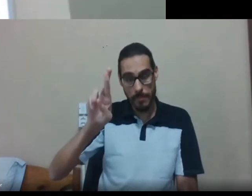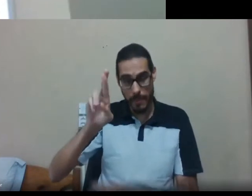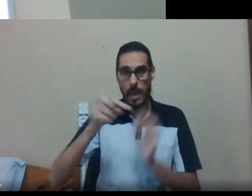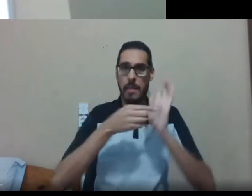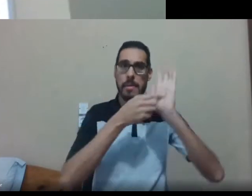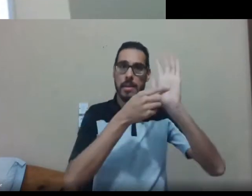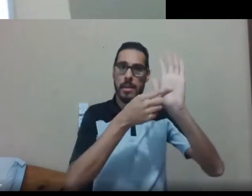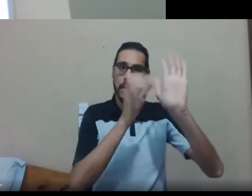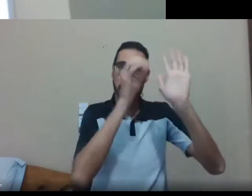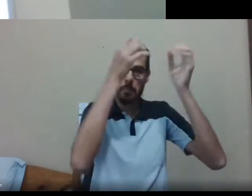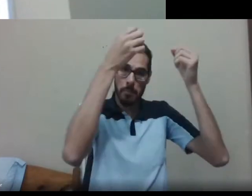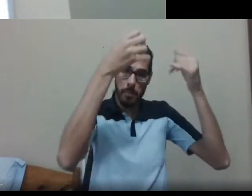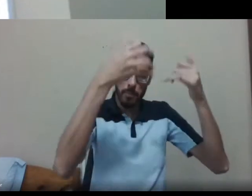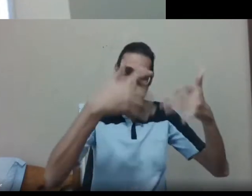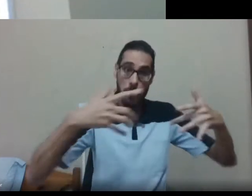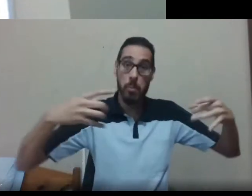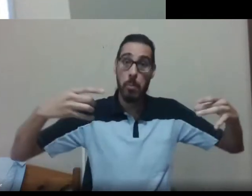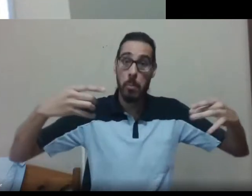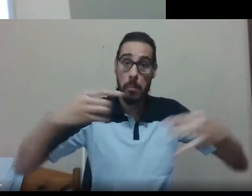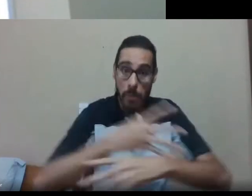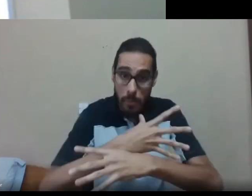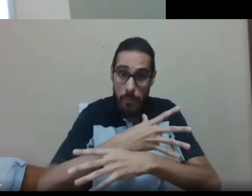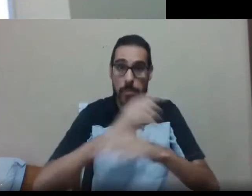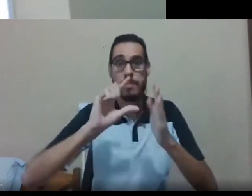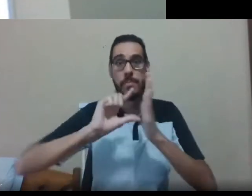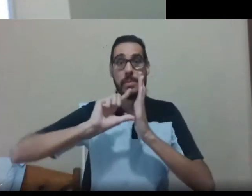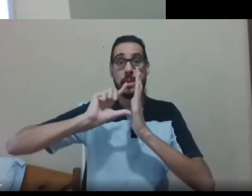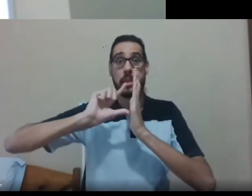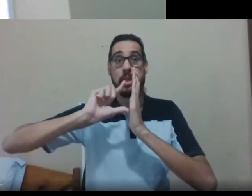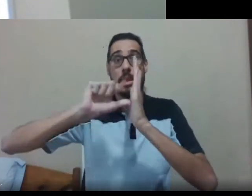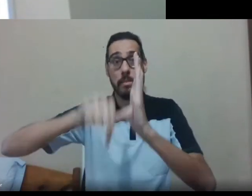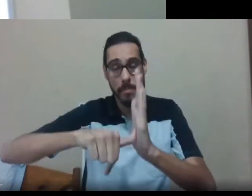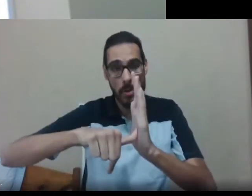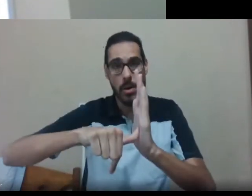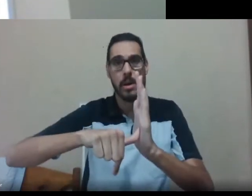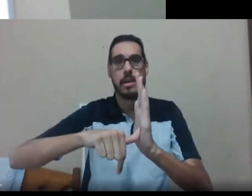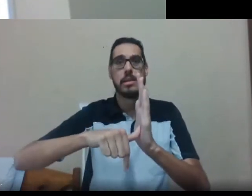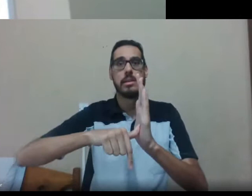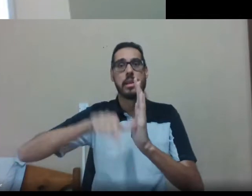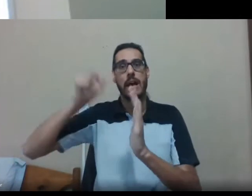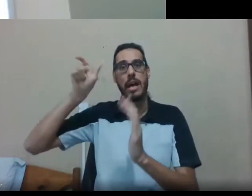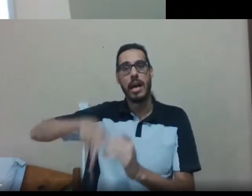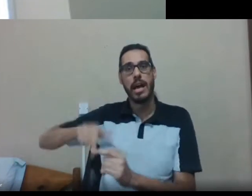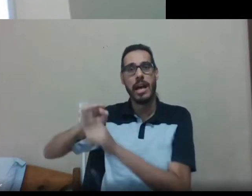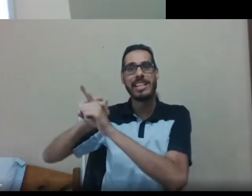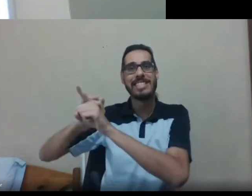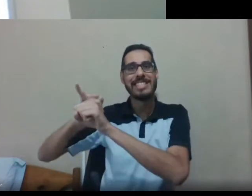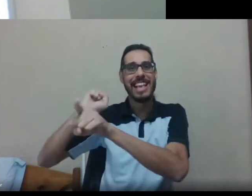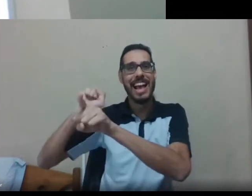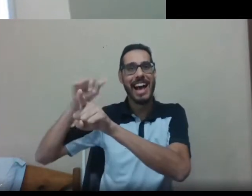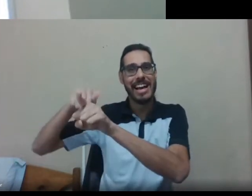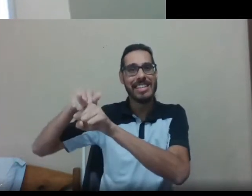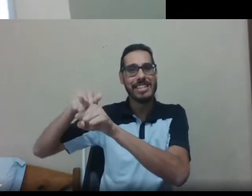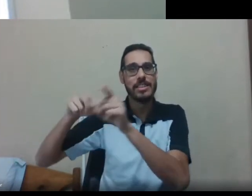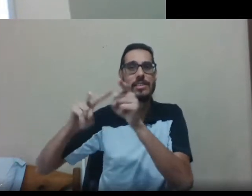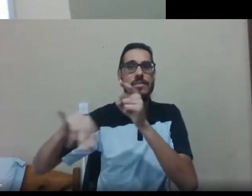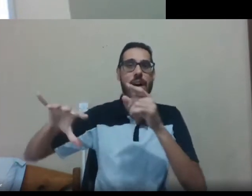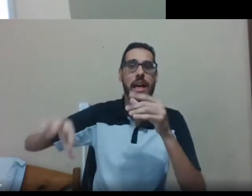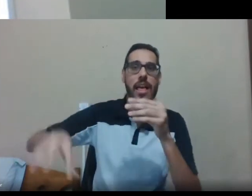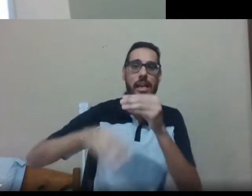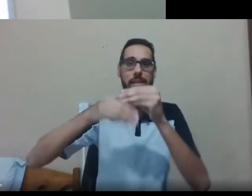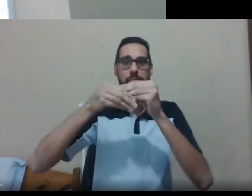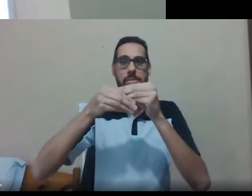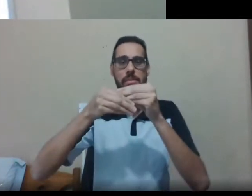vai complementar a fala da Esther com alguns aspectos que a gente julga importantes, né, para o preenchimento do plano de